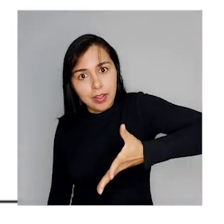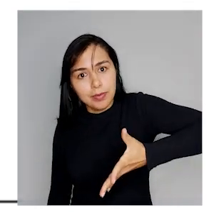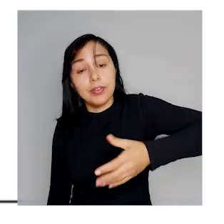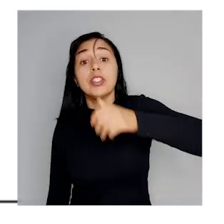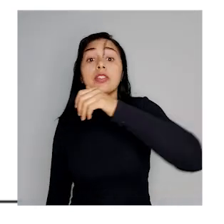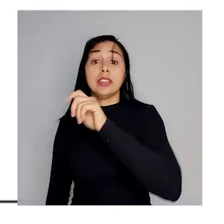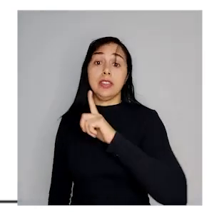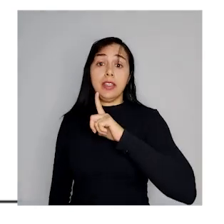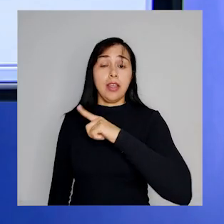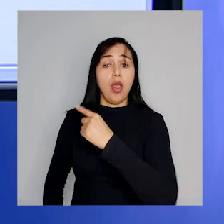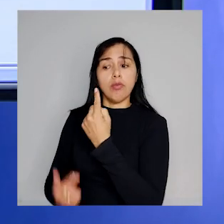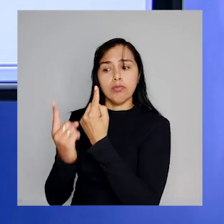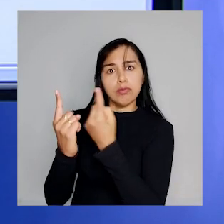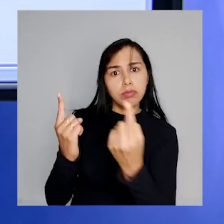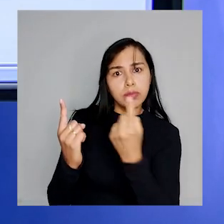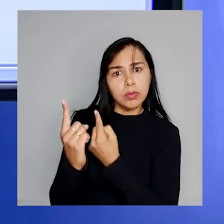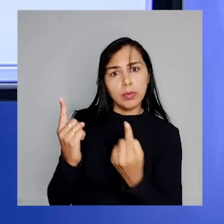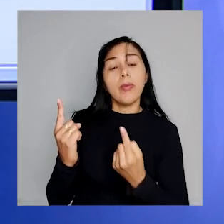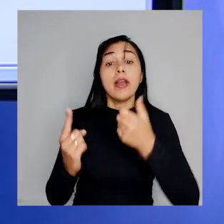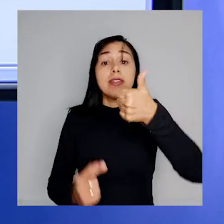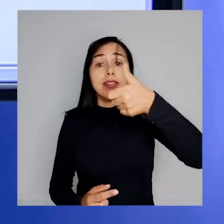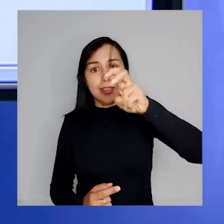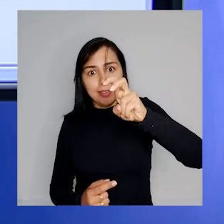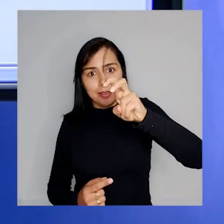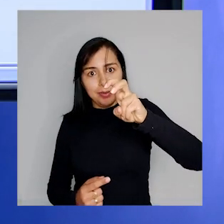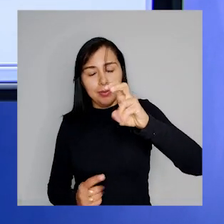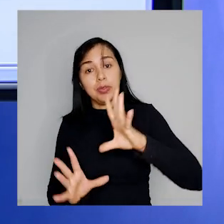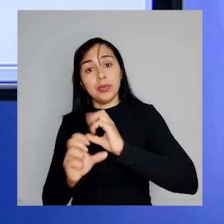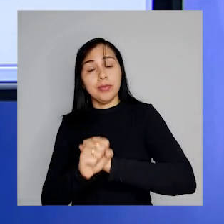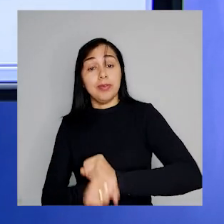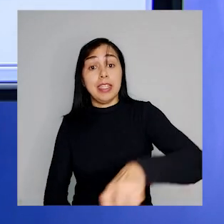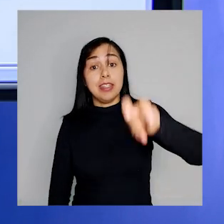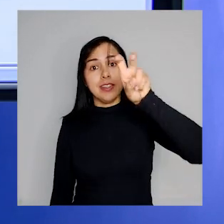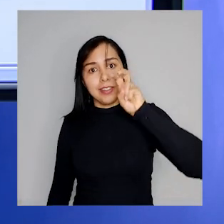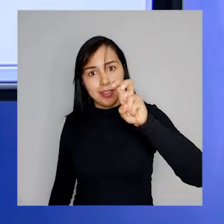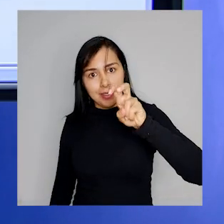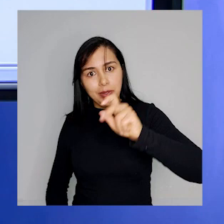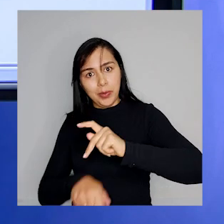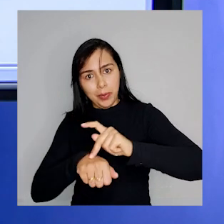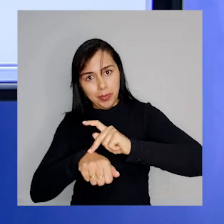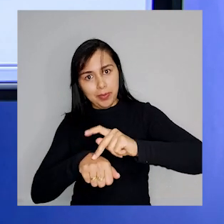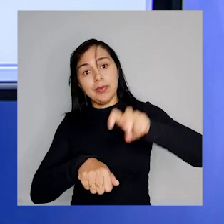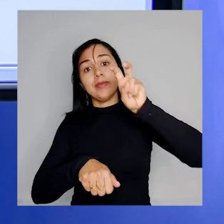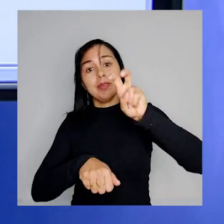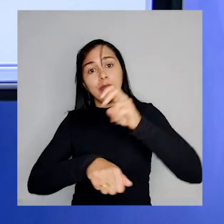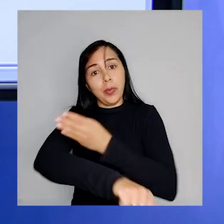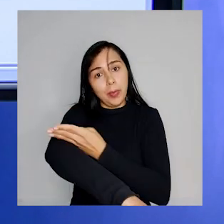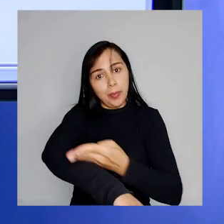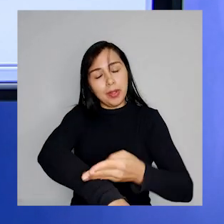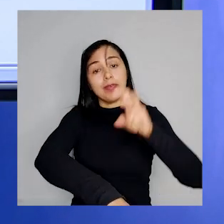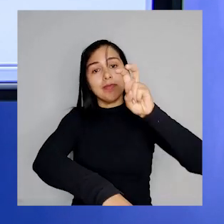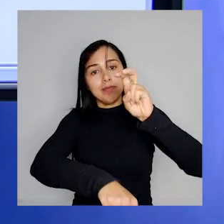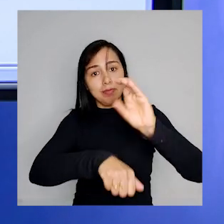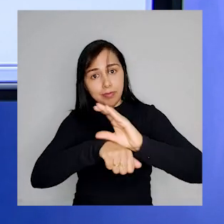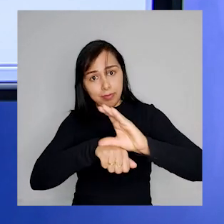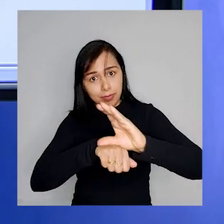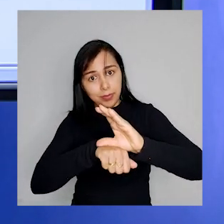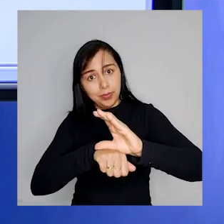Mariana tem um jogo de 15 pinos, sendo 5 pretos, 5 brancos, 5